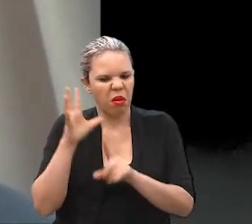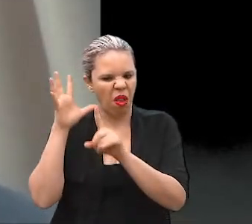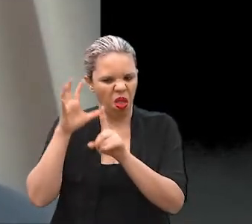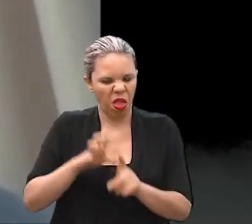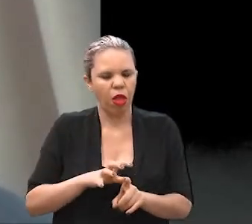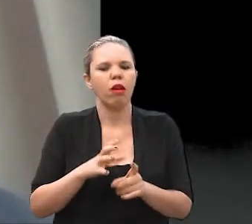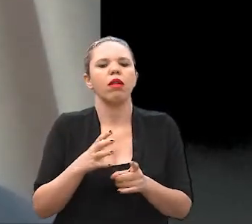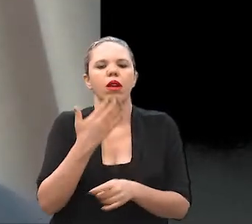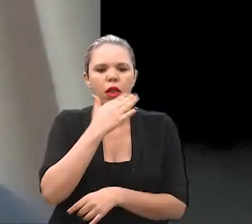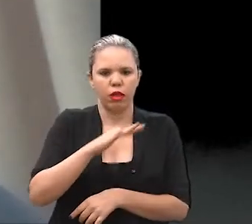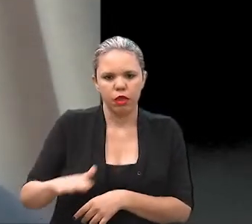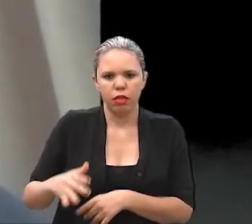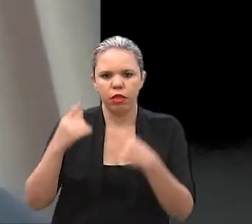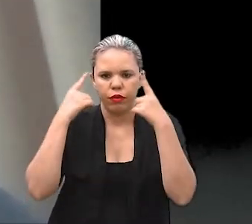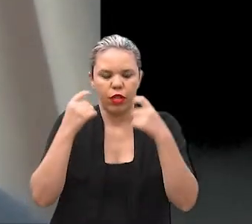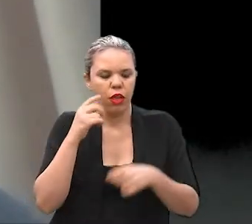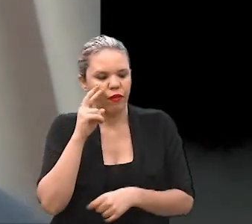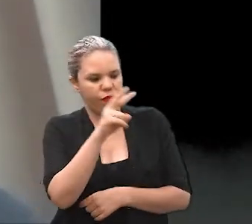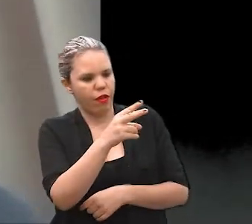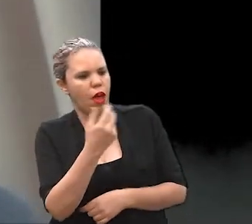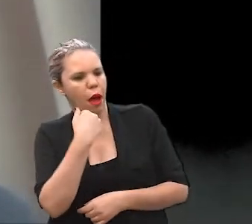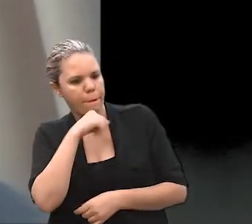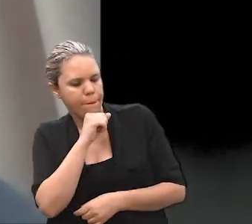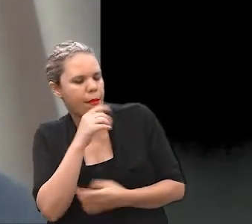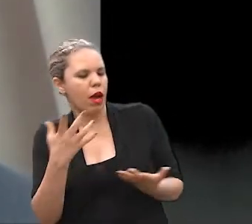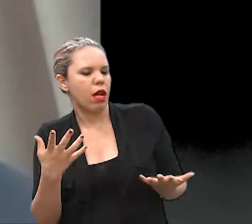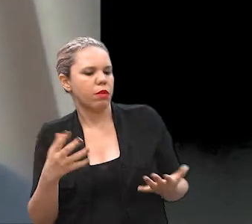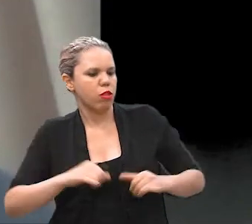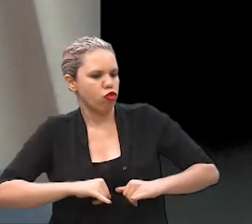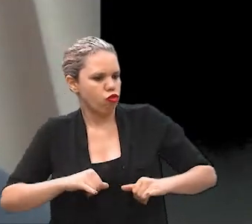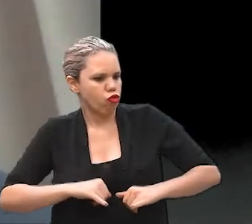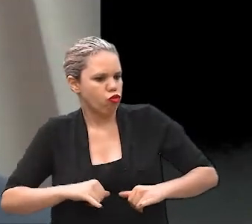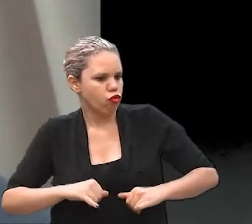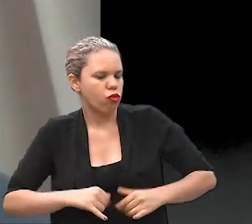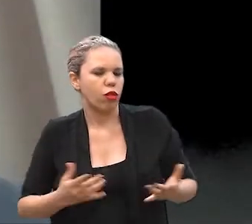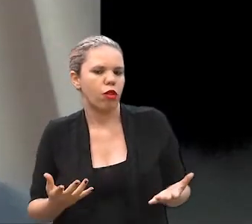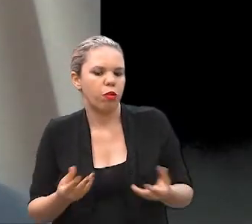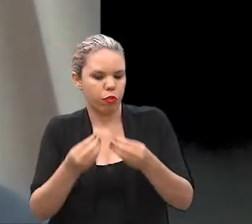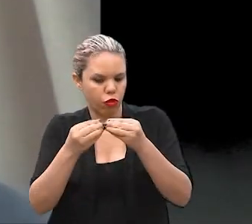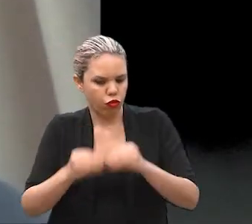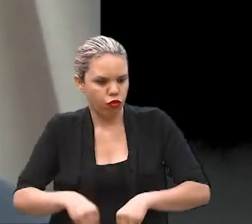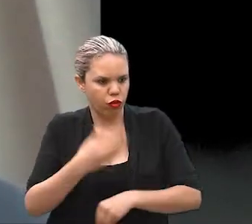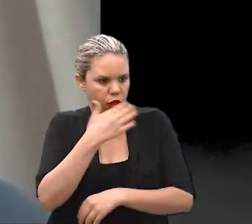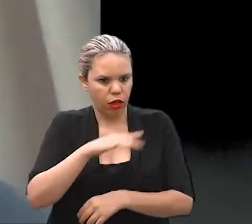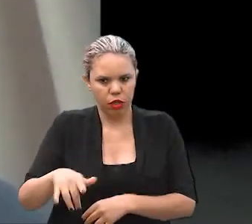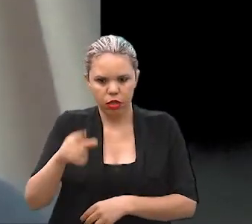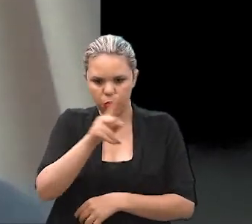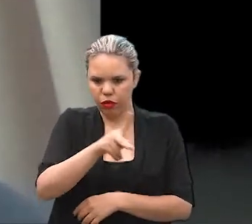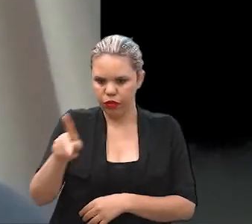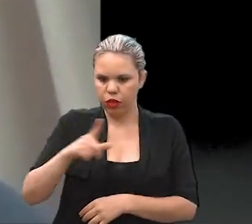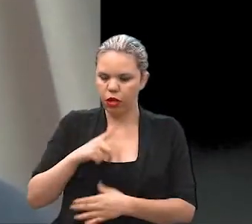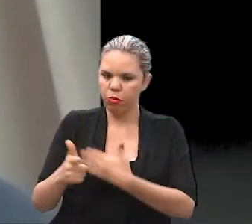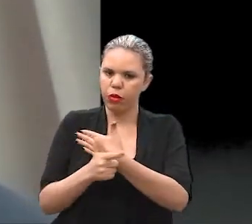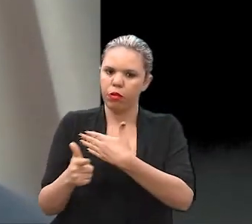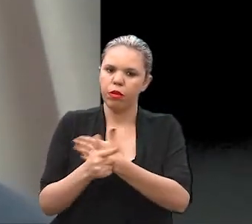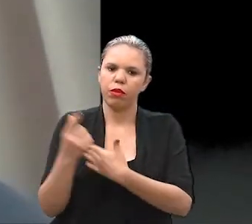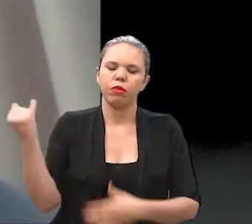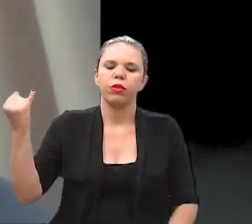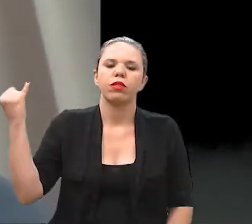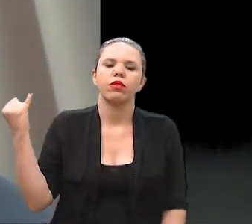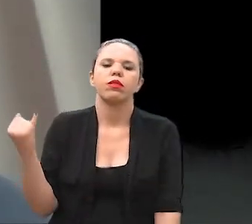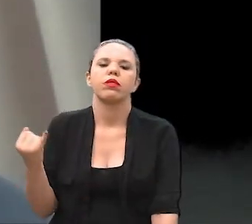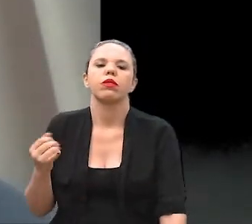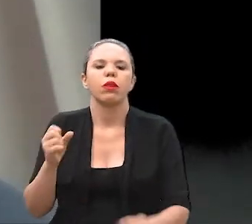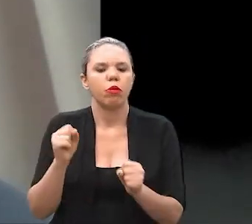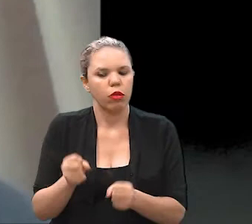contra a sua mãe, reflete na criança e o professor tem um papel importante de